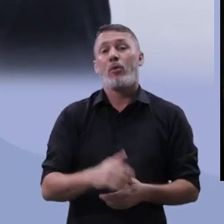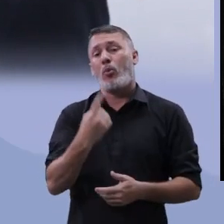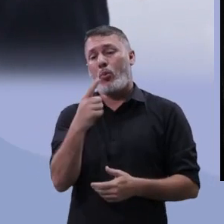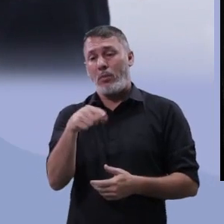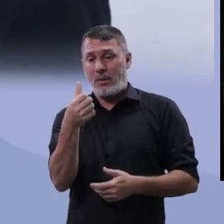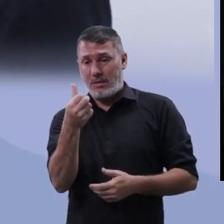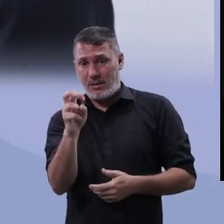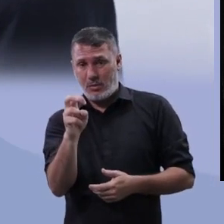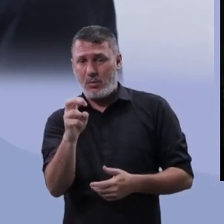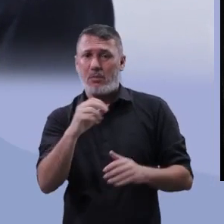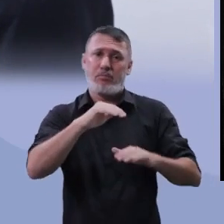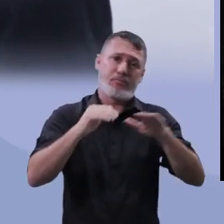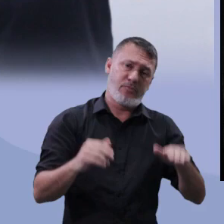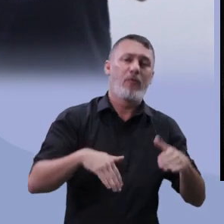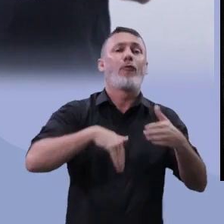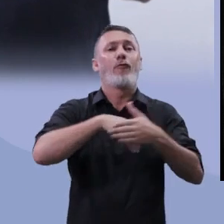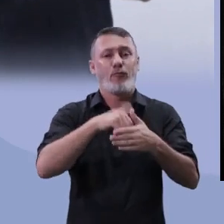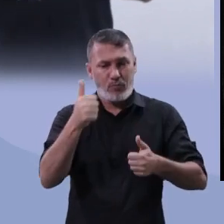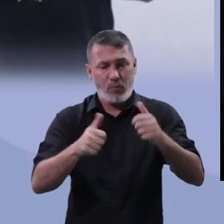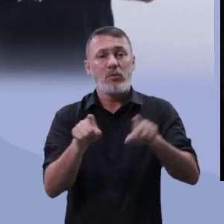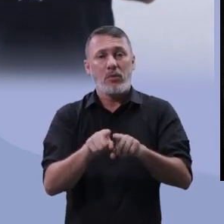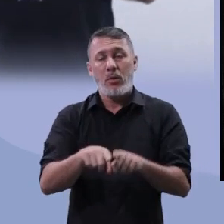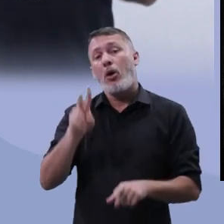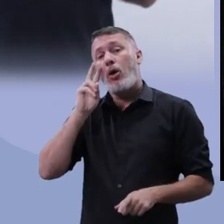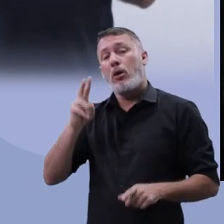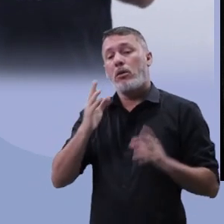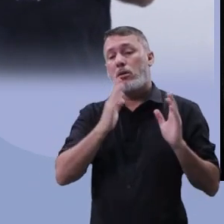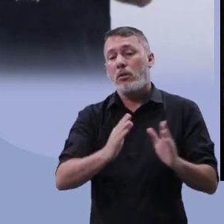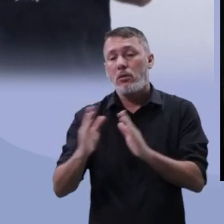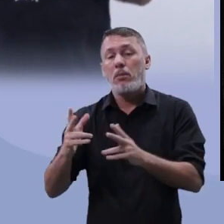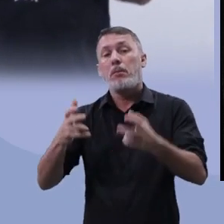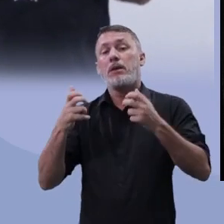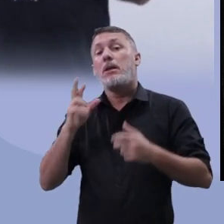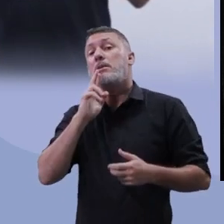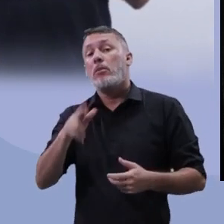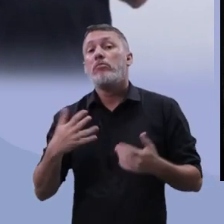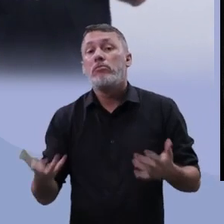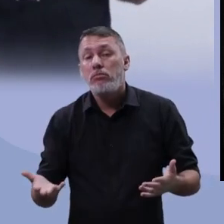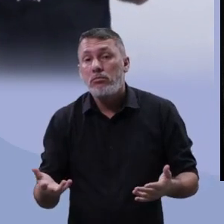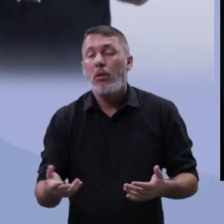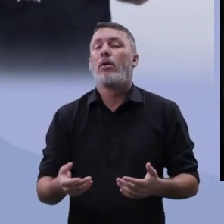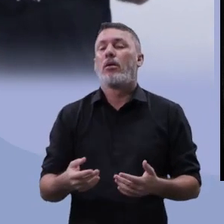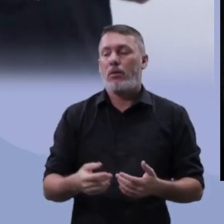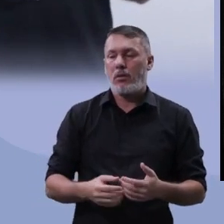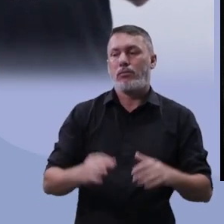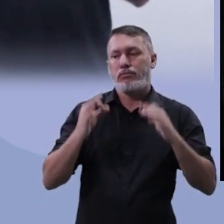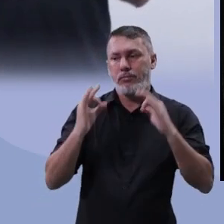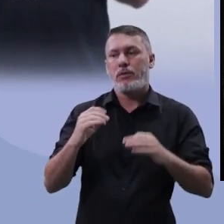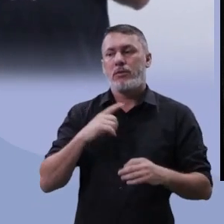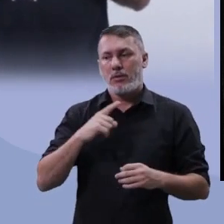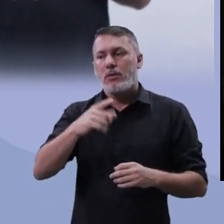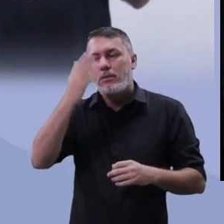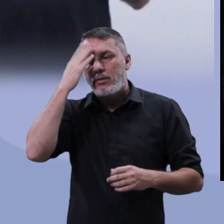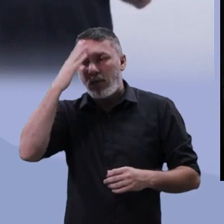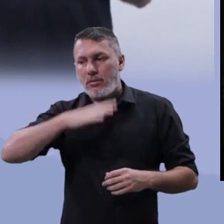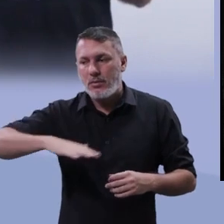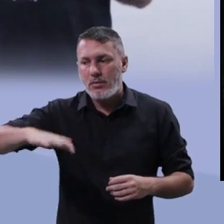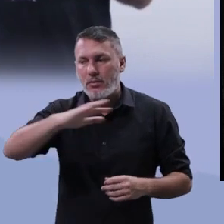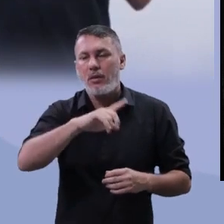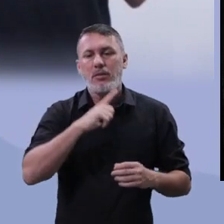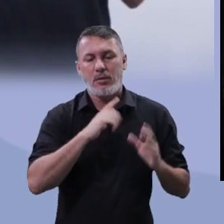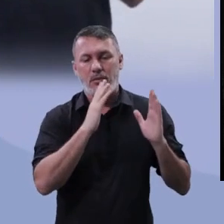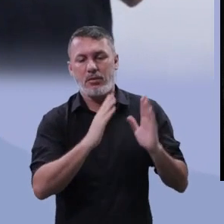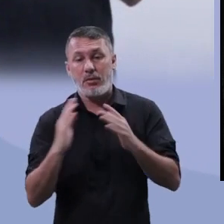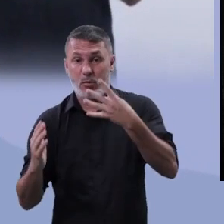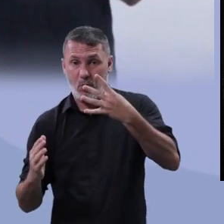futebol. 1,65 é mais baixo que o 1,66, está no futebol. Então, o que a gente tem? O que a gente tem? A gente tem que a